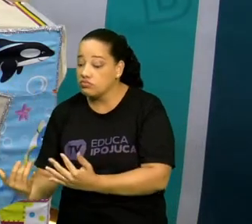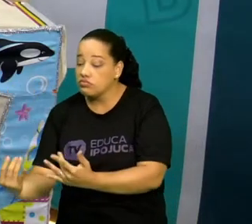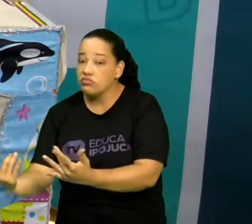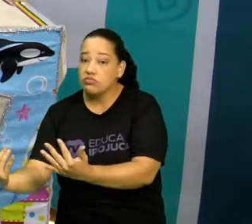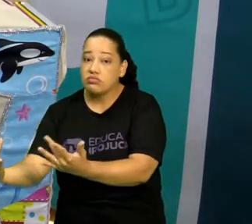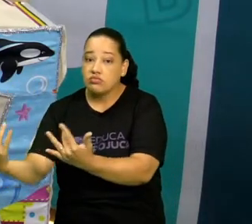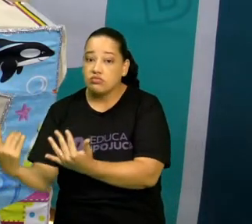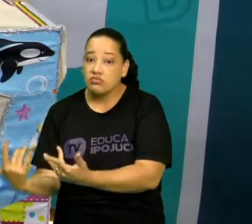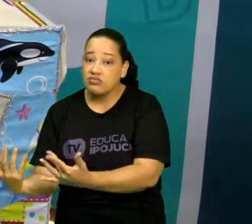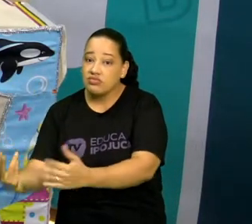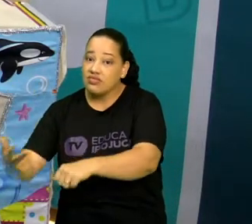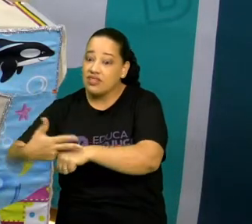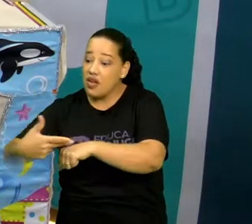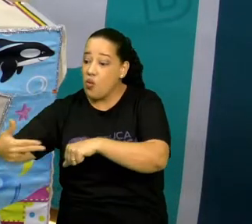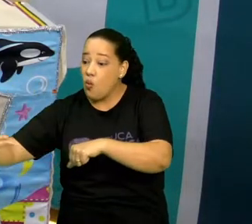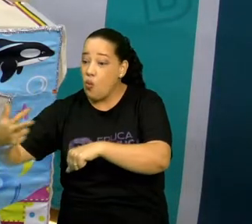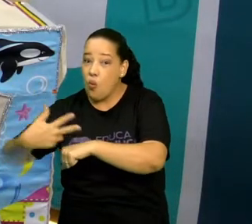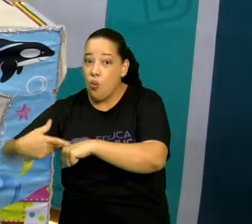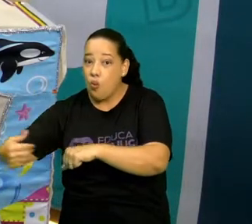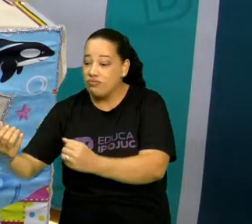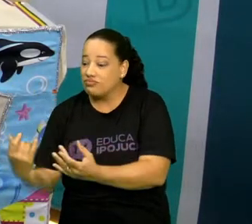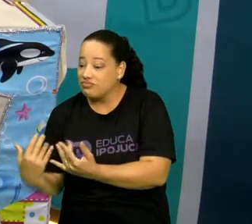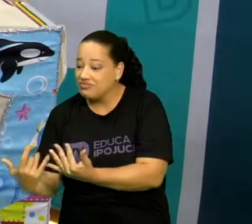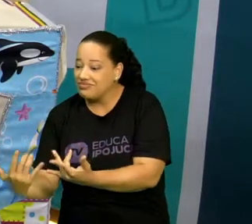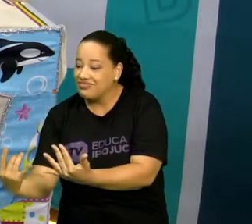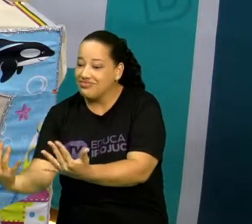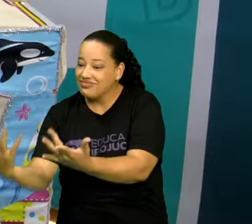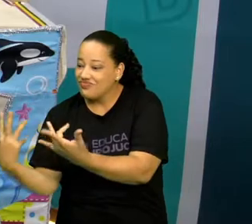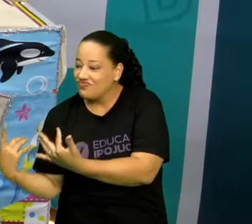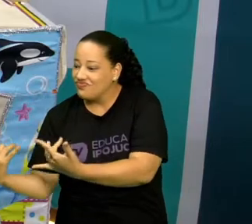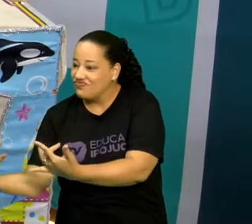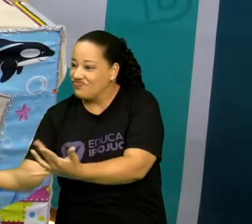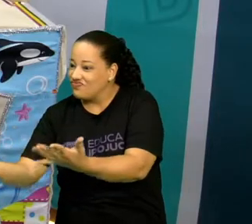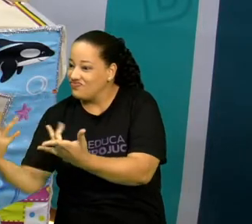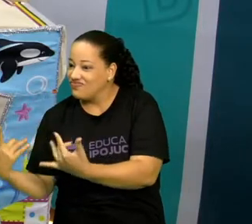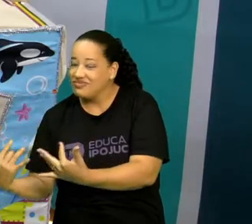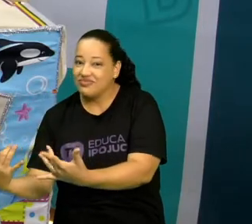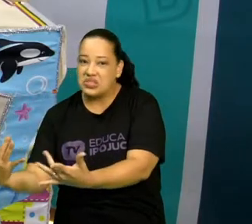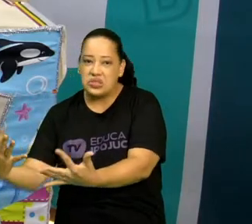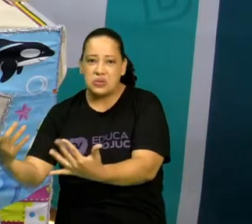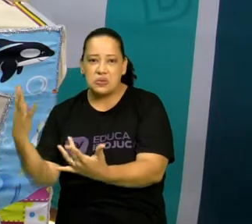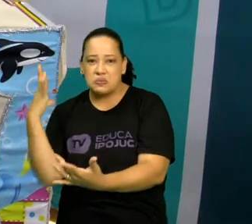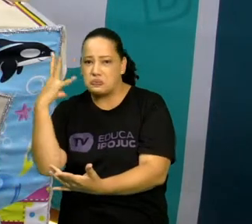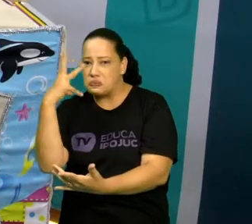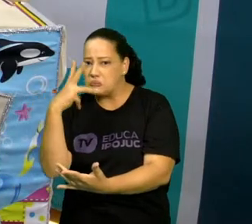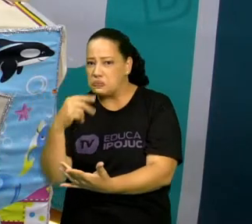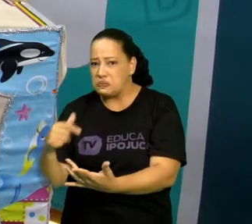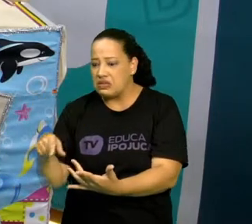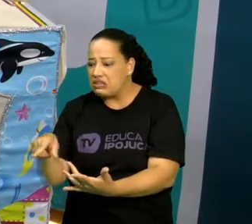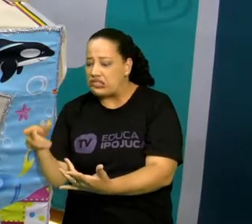Tinha uma horta que era a coisa mais linda, todos bem verdinho.